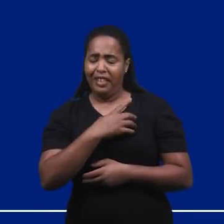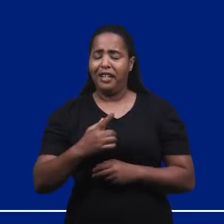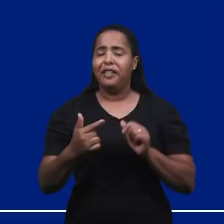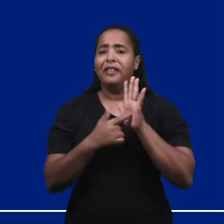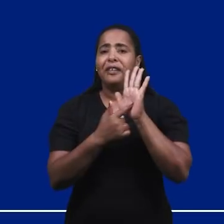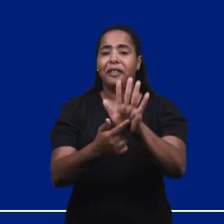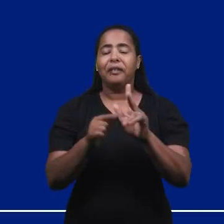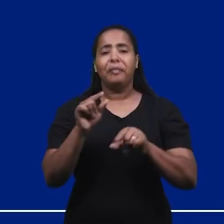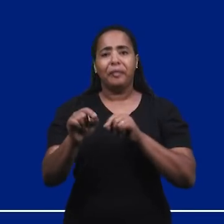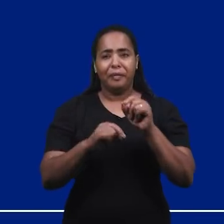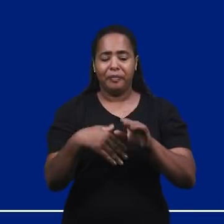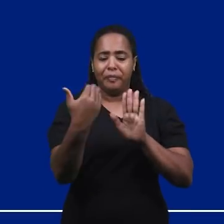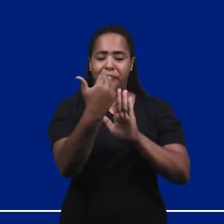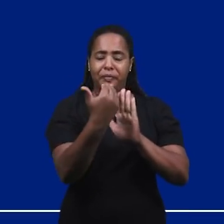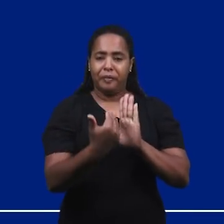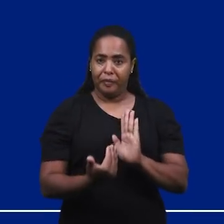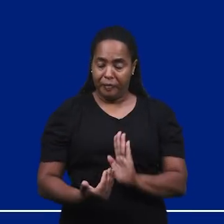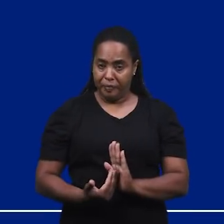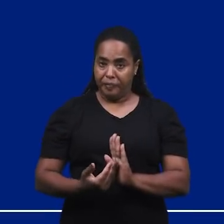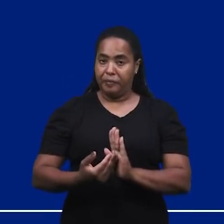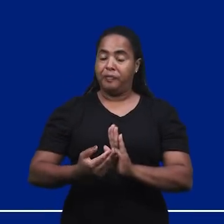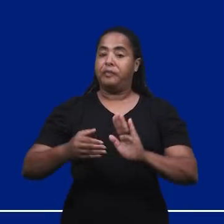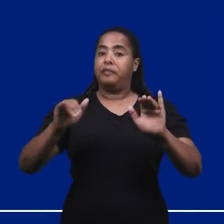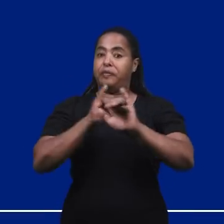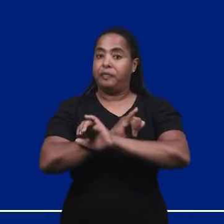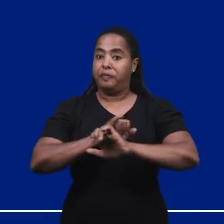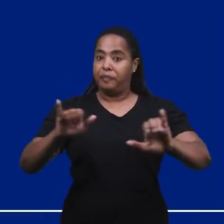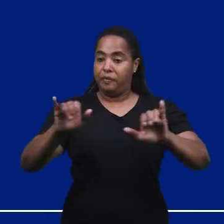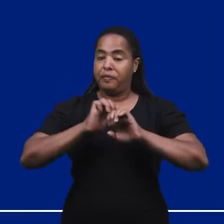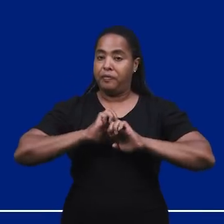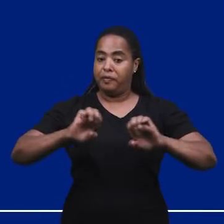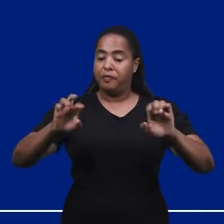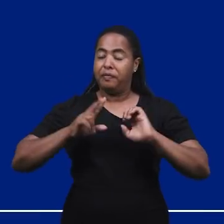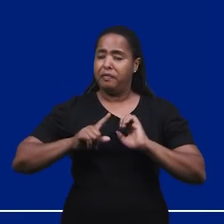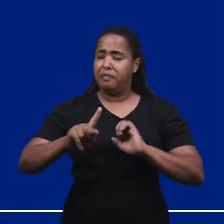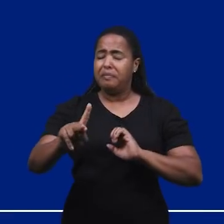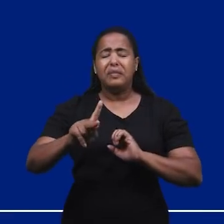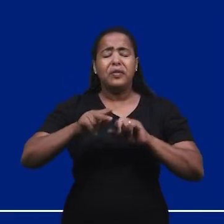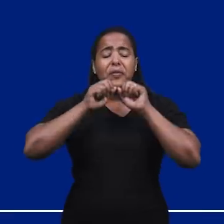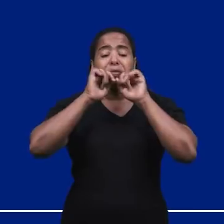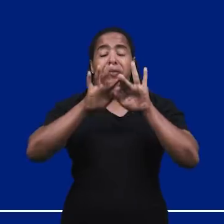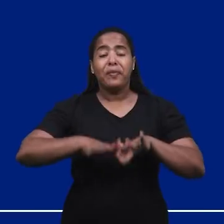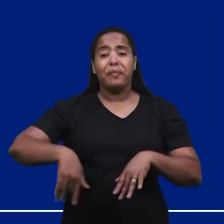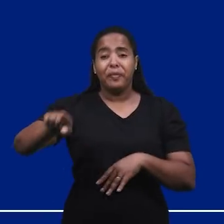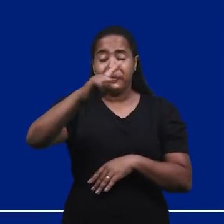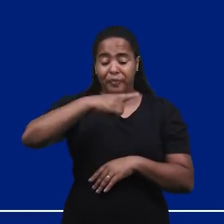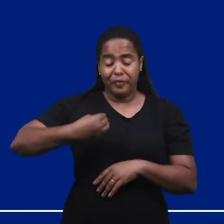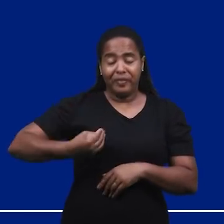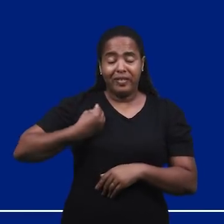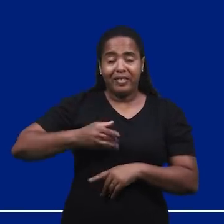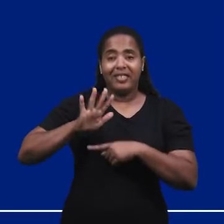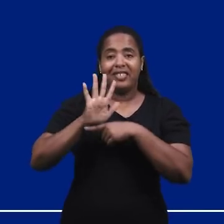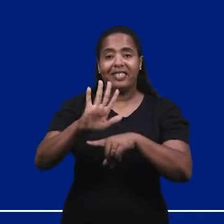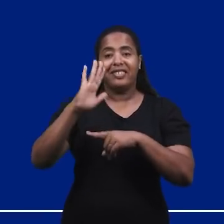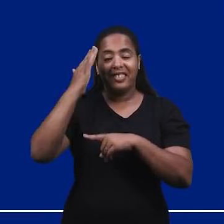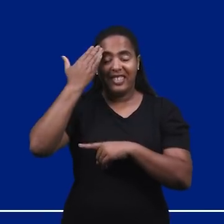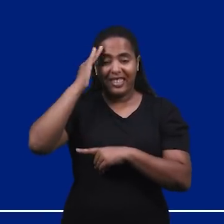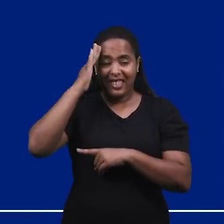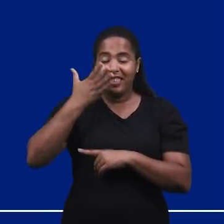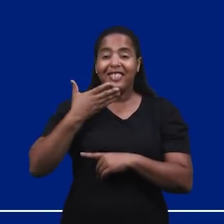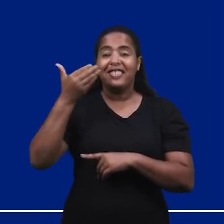diz o seguinte: o programa Anunciando o Evangelho Eterno tem sido uma grande bênção para nós, ajudando no entendimento da Palavra de